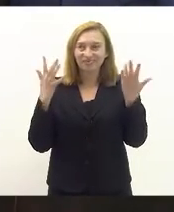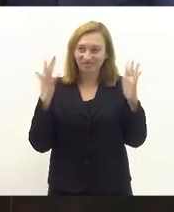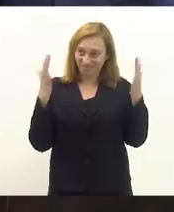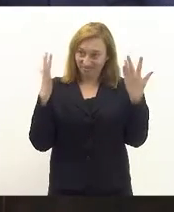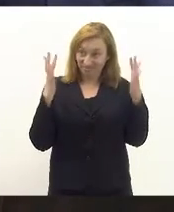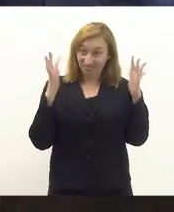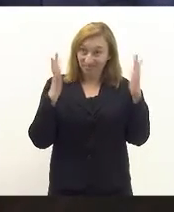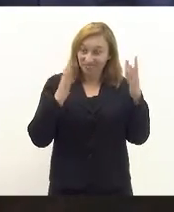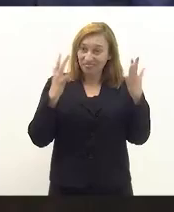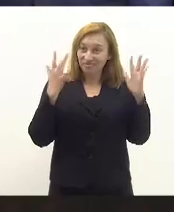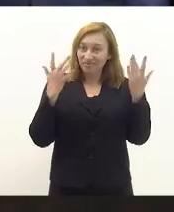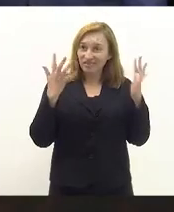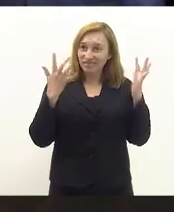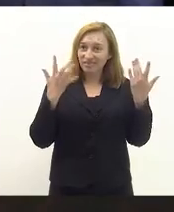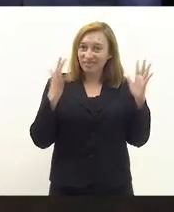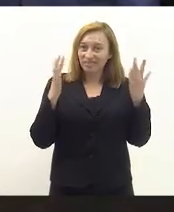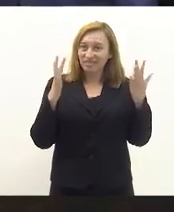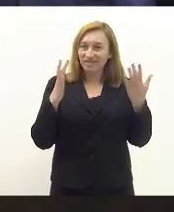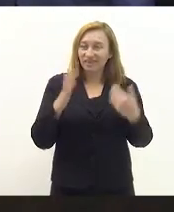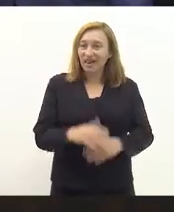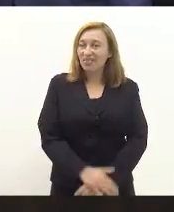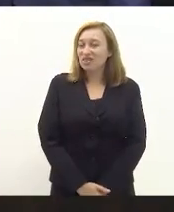E aí